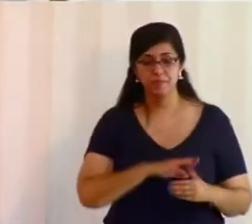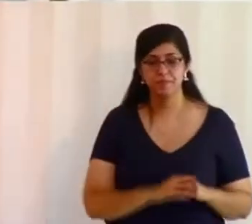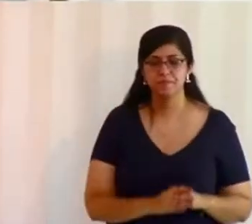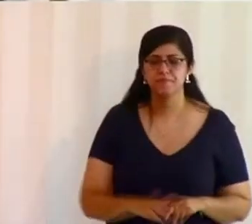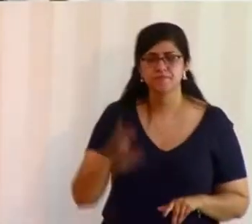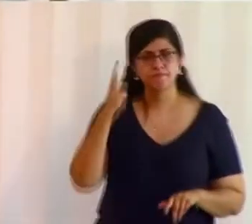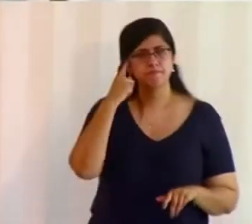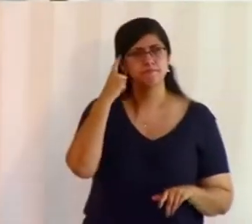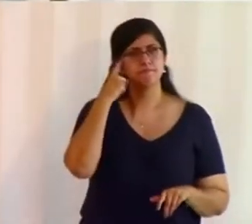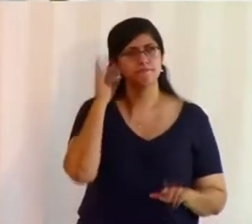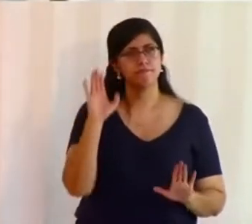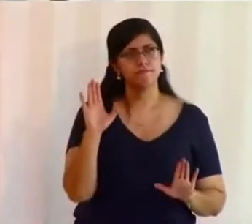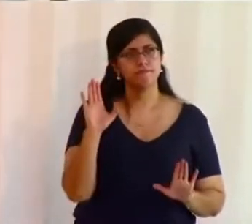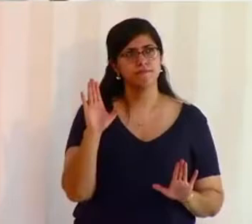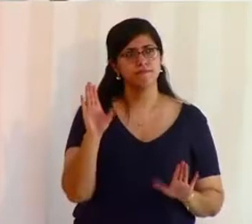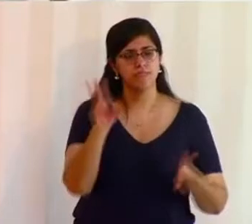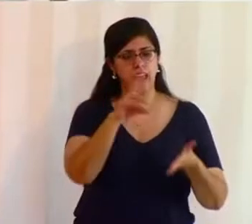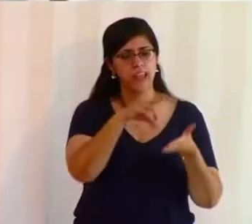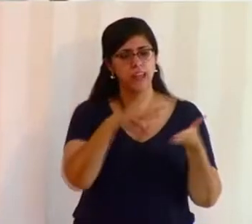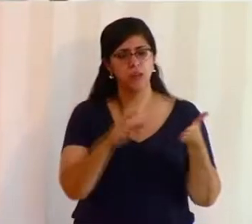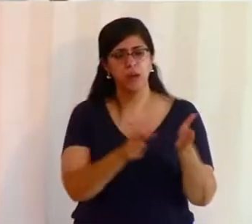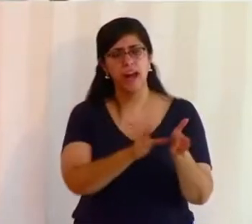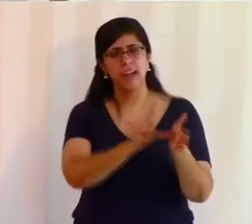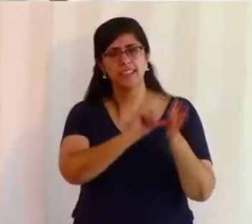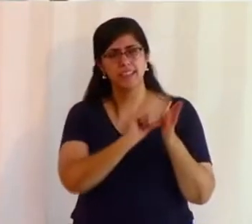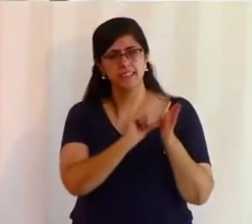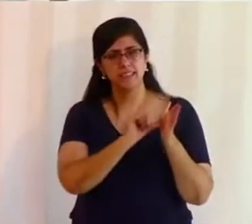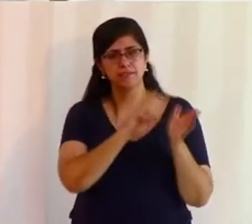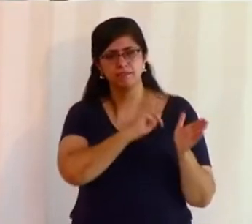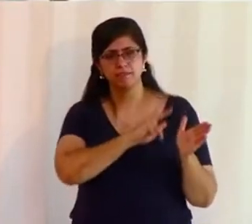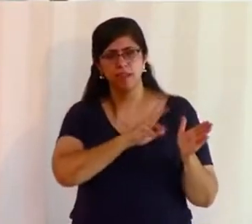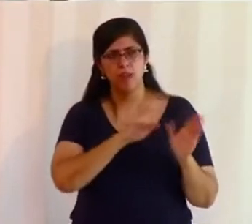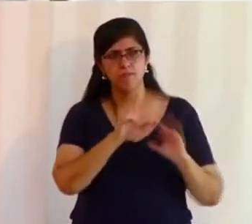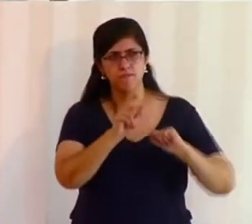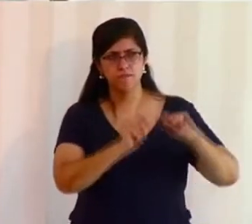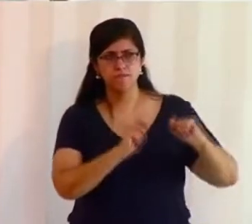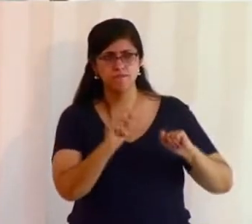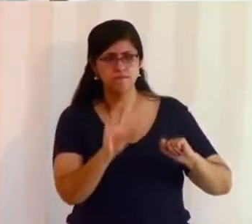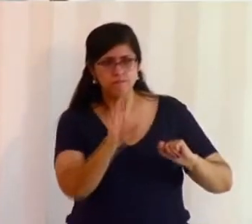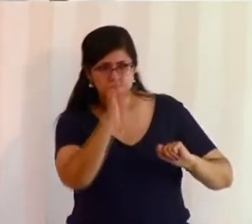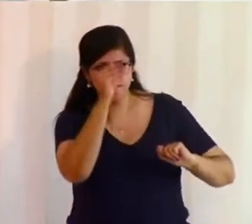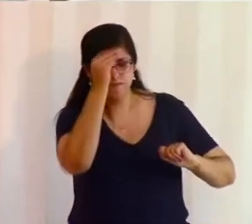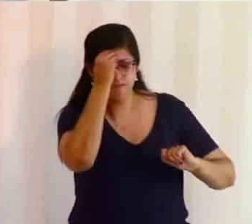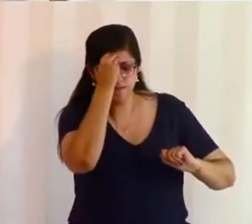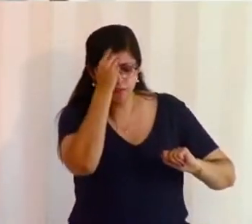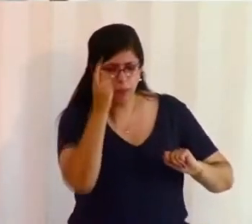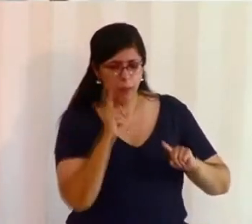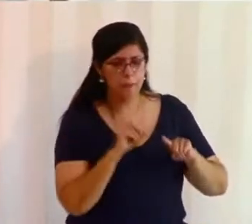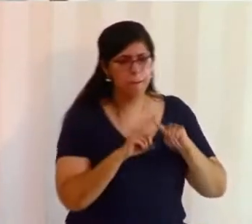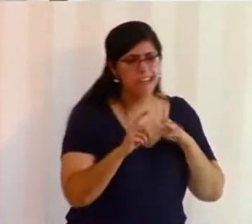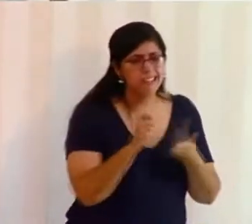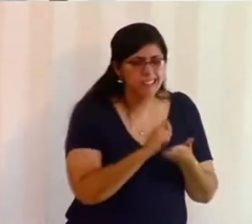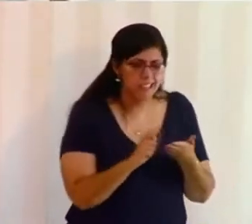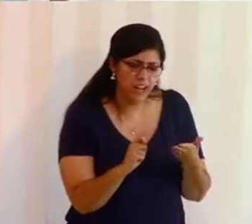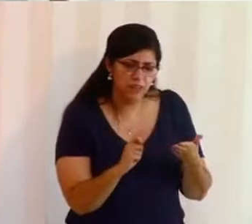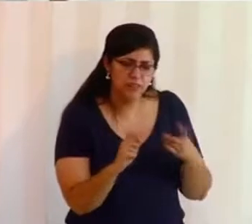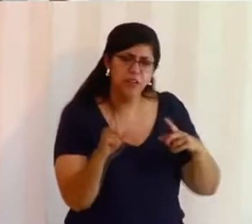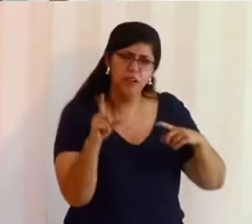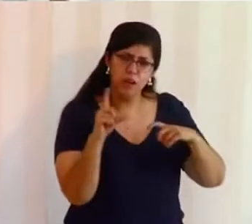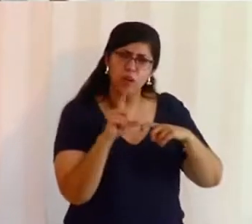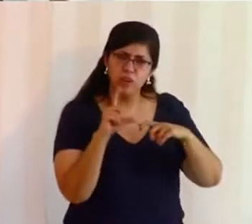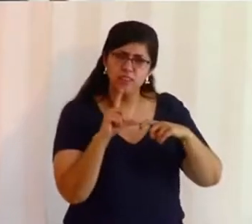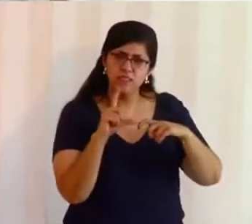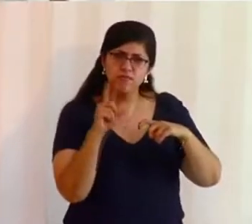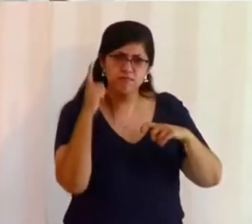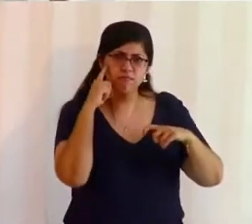prestarem atenção na leitura, nós sabemos que o autor humano do livro de Atos dos Apóstolos é Lucas, o médico amado. E a partir